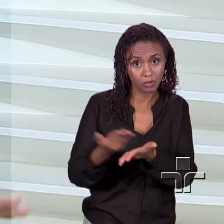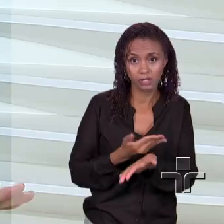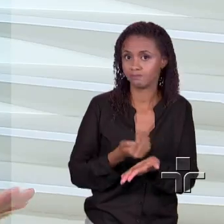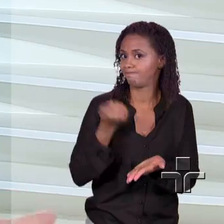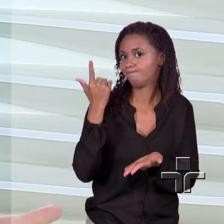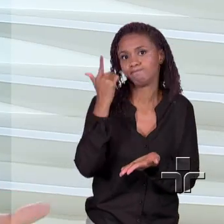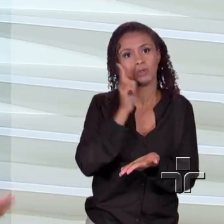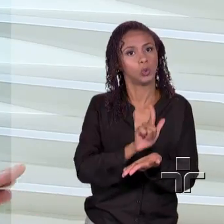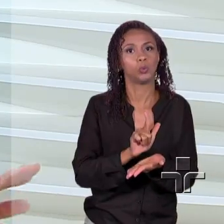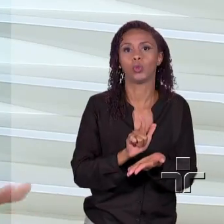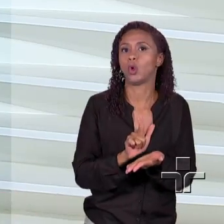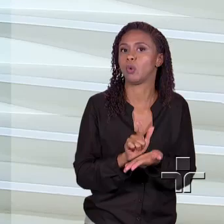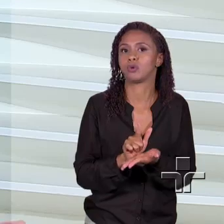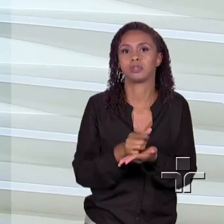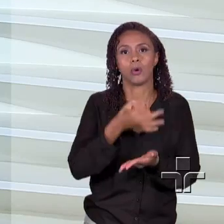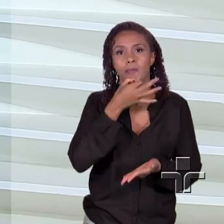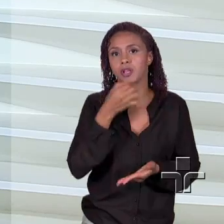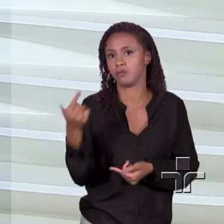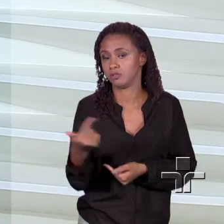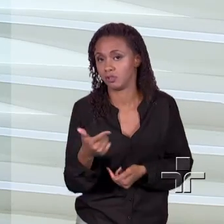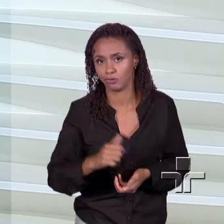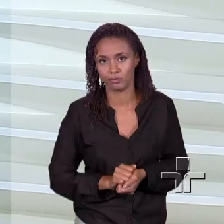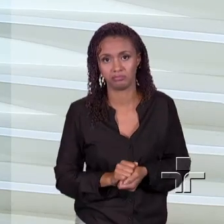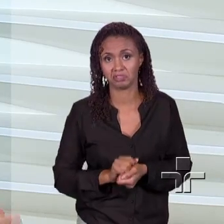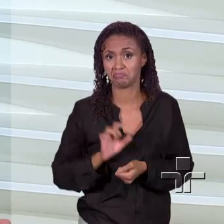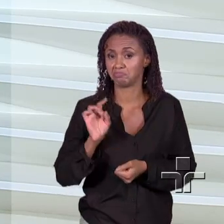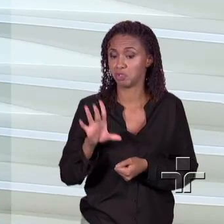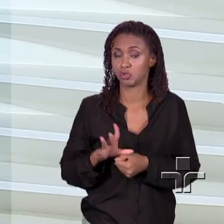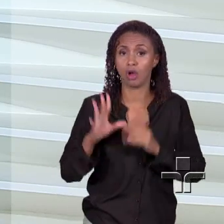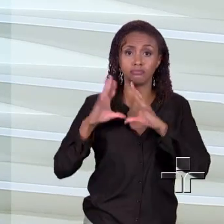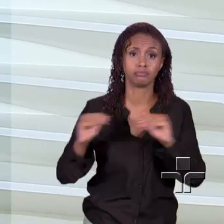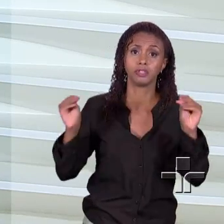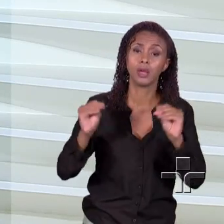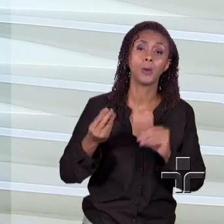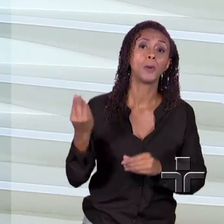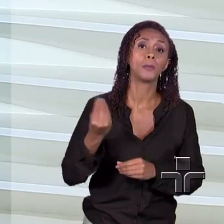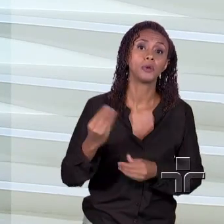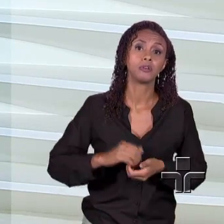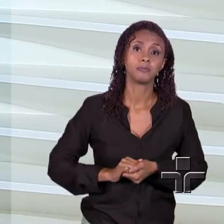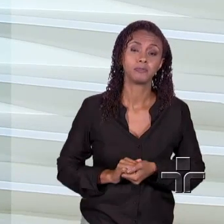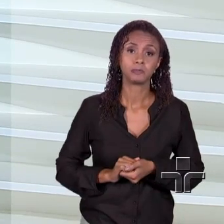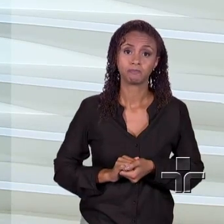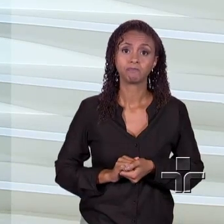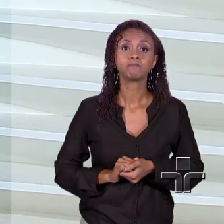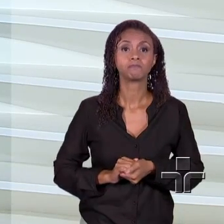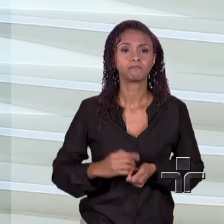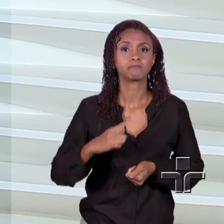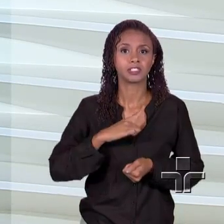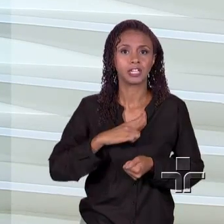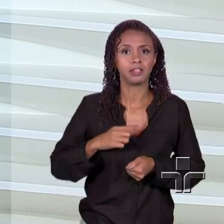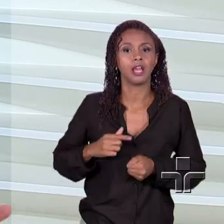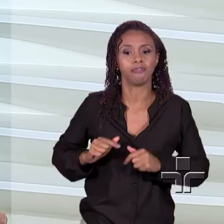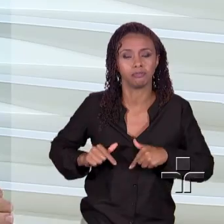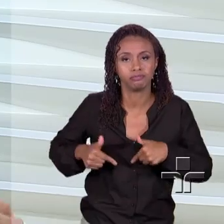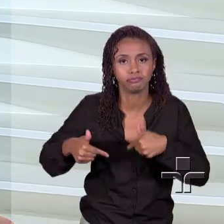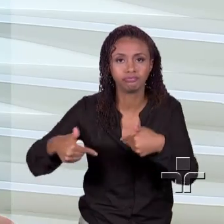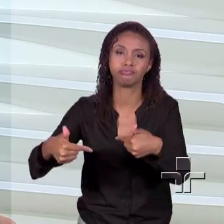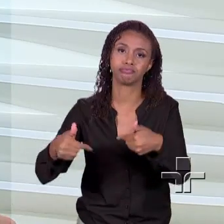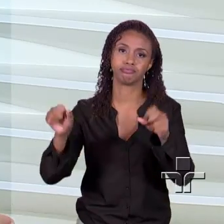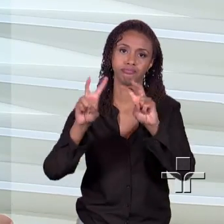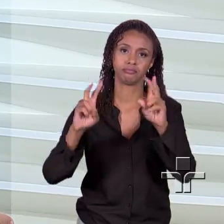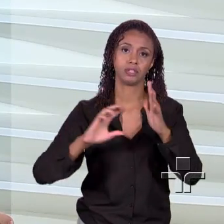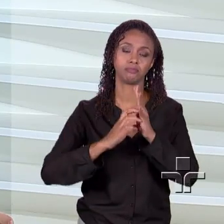impressão, escutou e desapareceu. Quando ele entra na luta sobre AIDS, ele